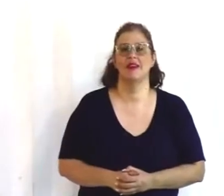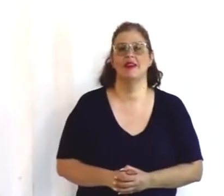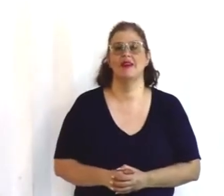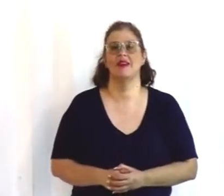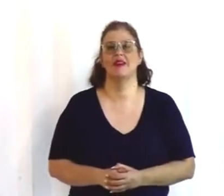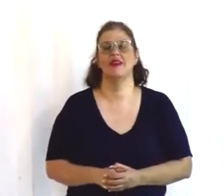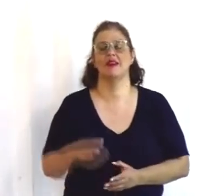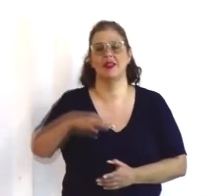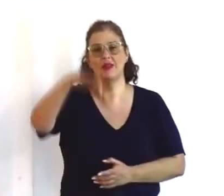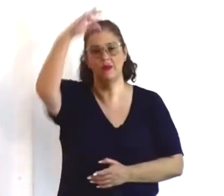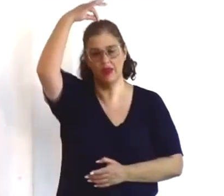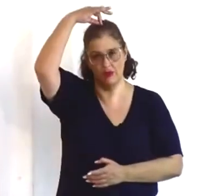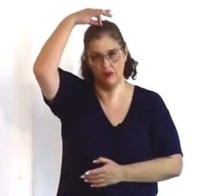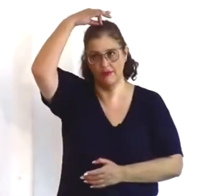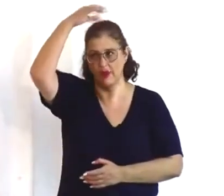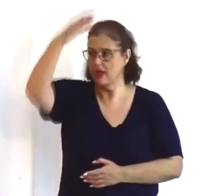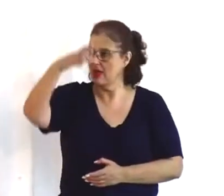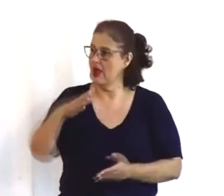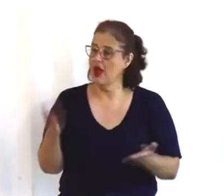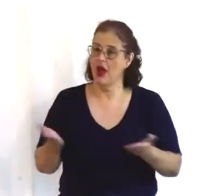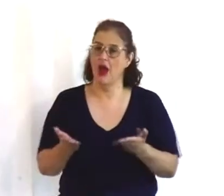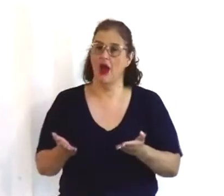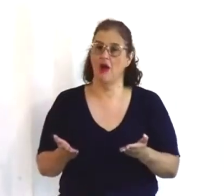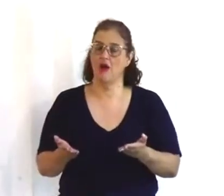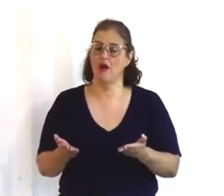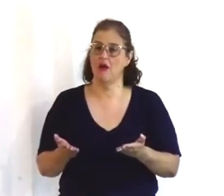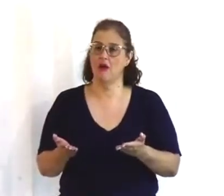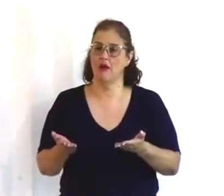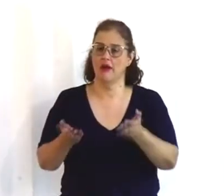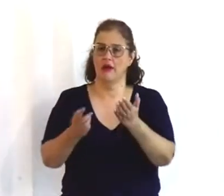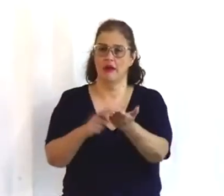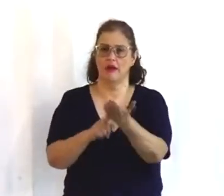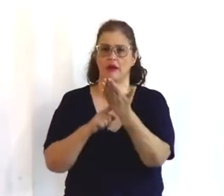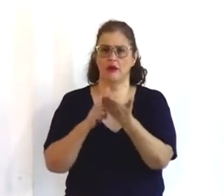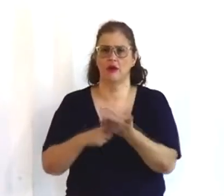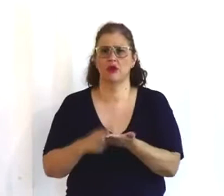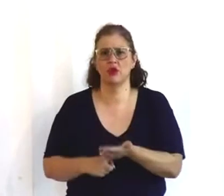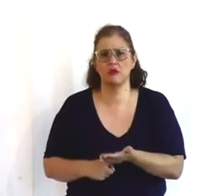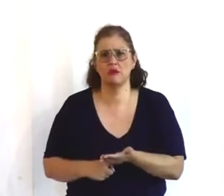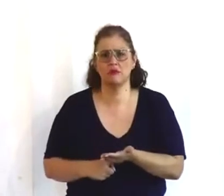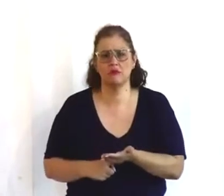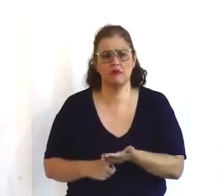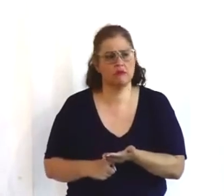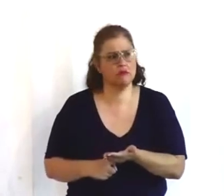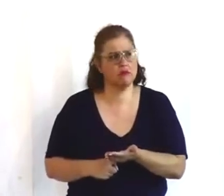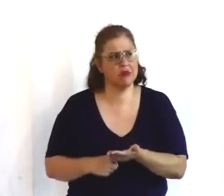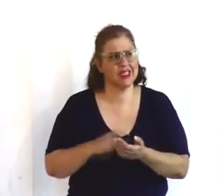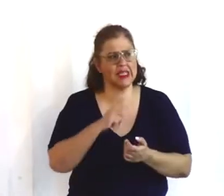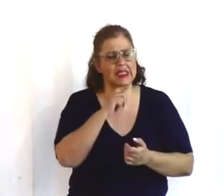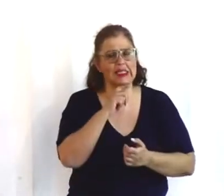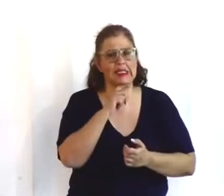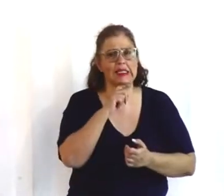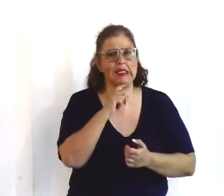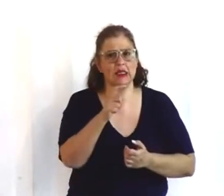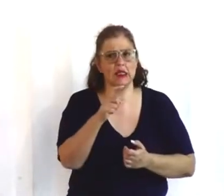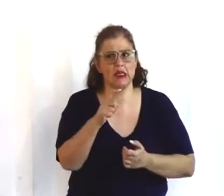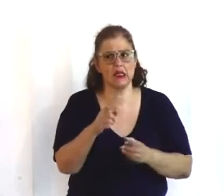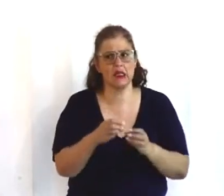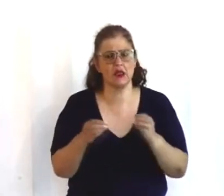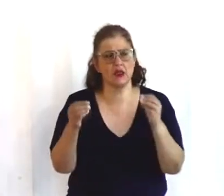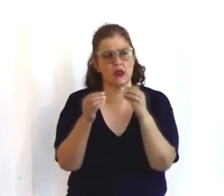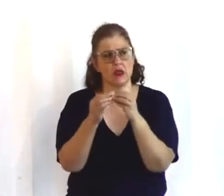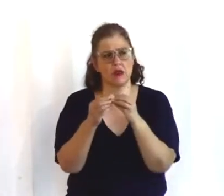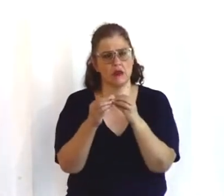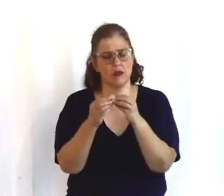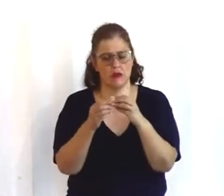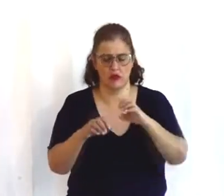espírito, ele agora toma notícia de que ninguém é digno de desatar os selos e nem de olhar